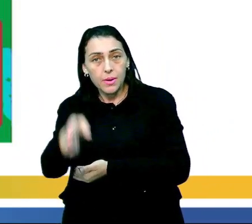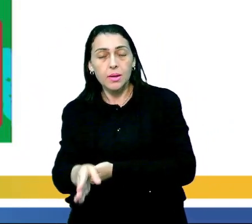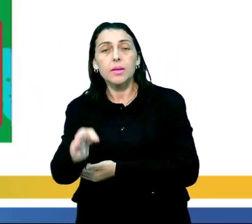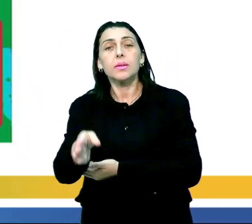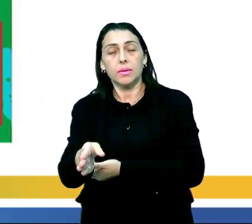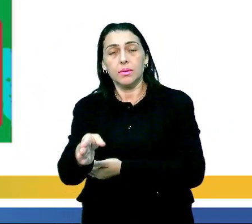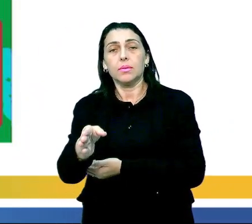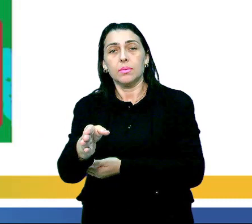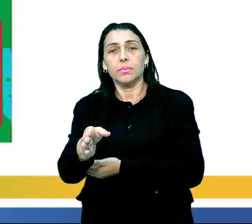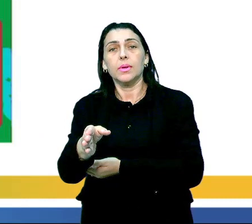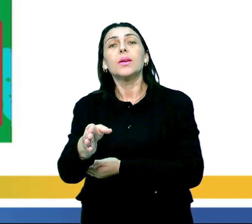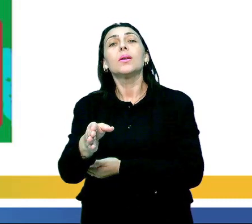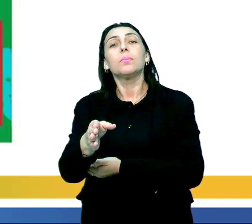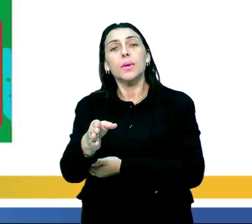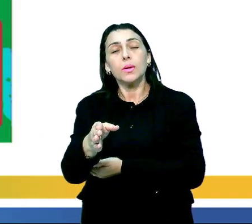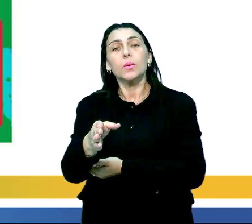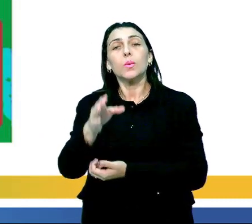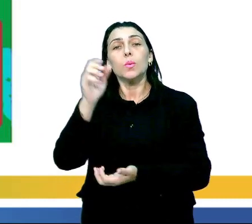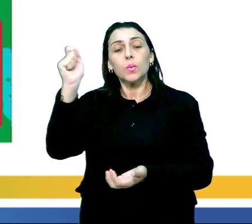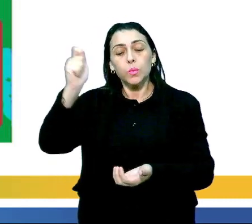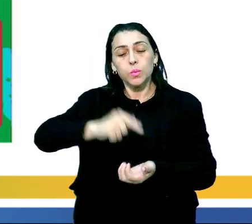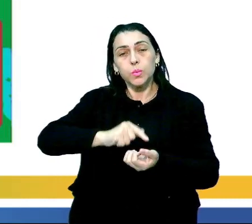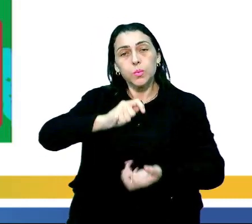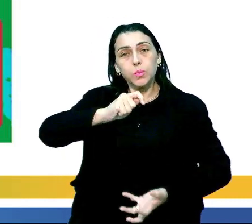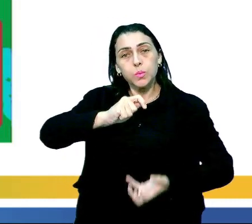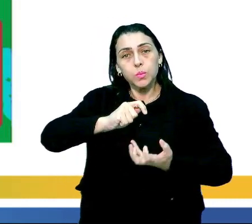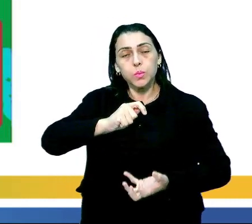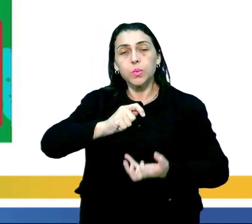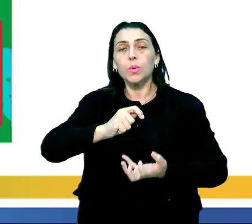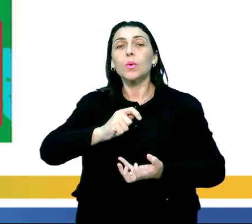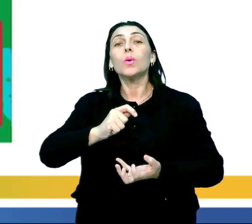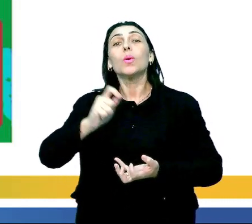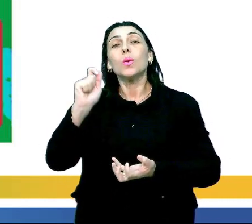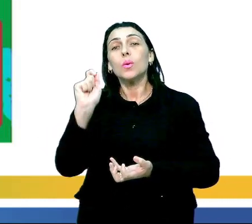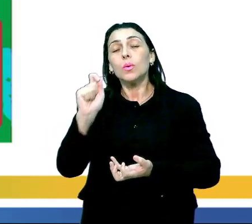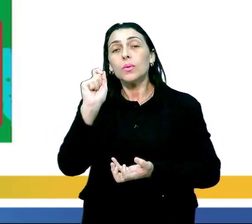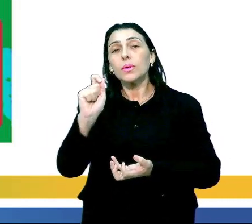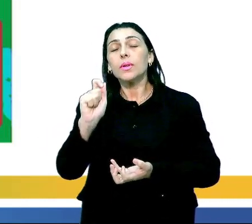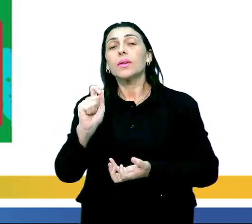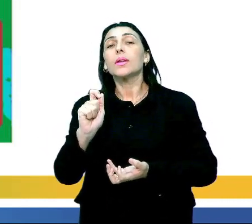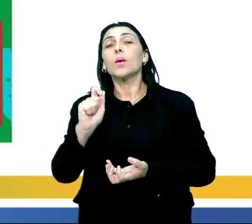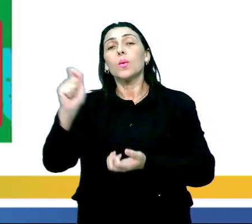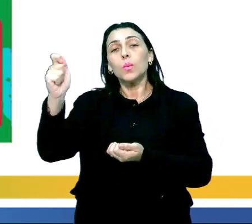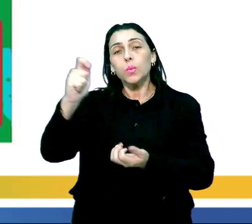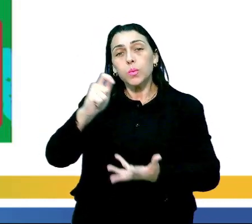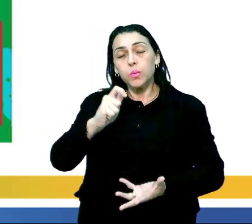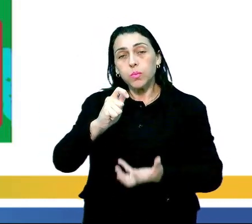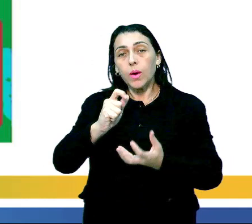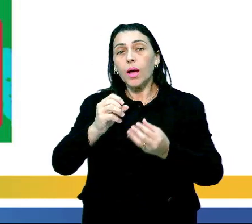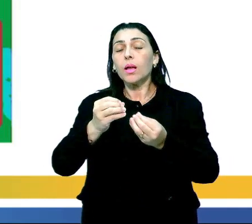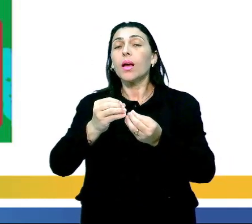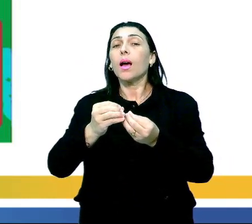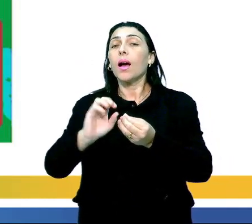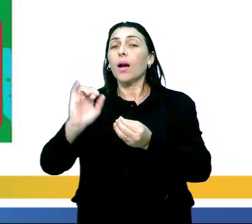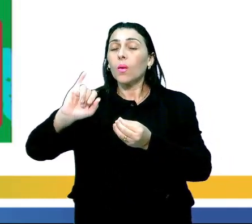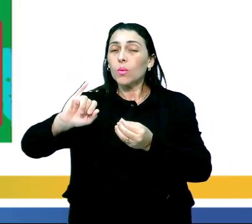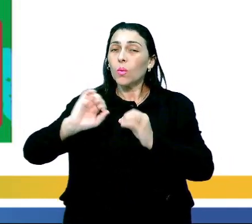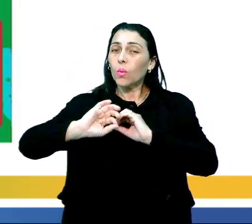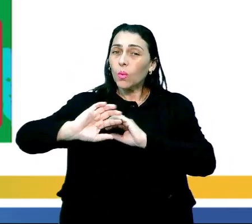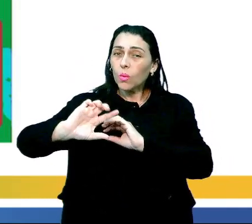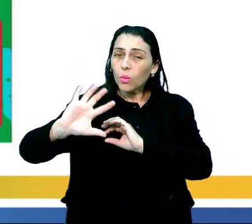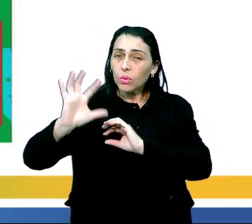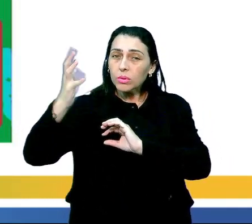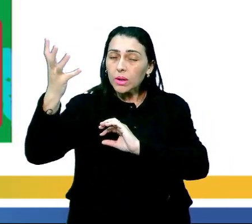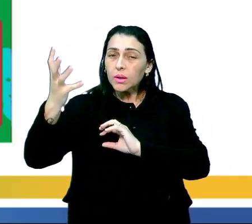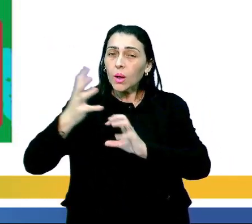principalmente causadas pelo efeito estufa. Logo, o efeito estufa vai provocar o aquecimento